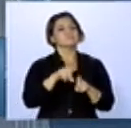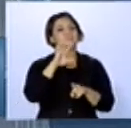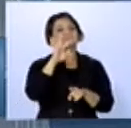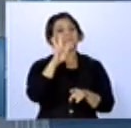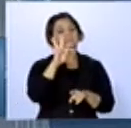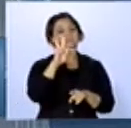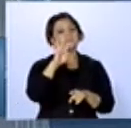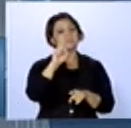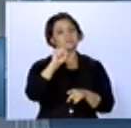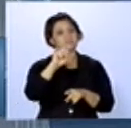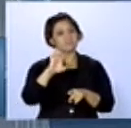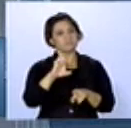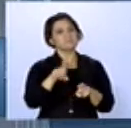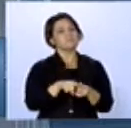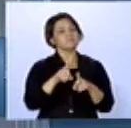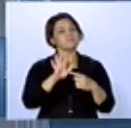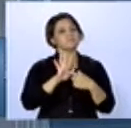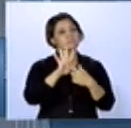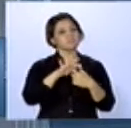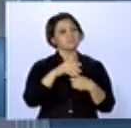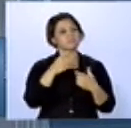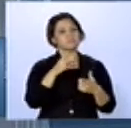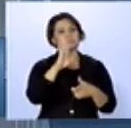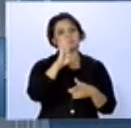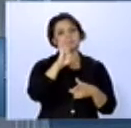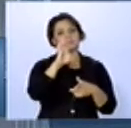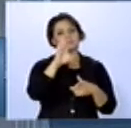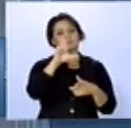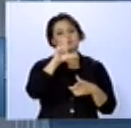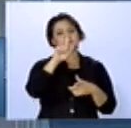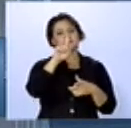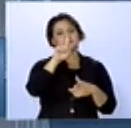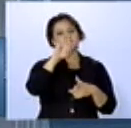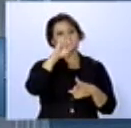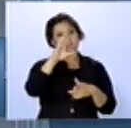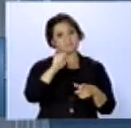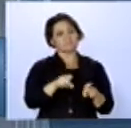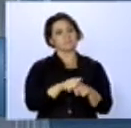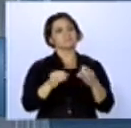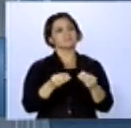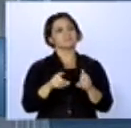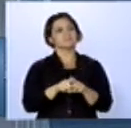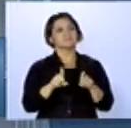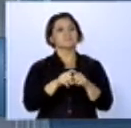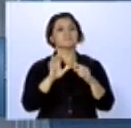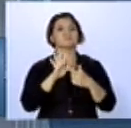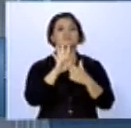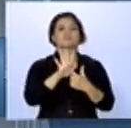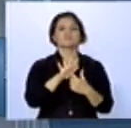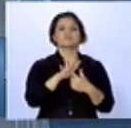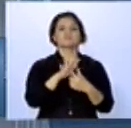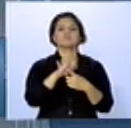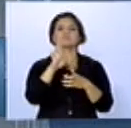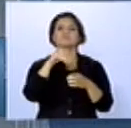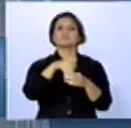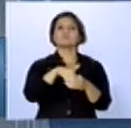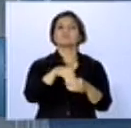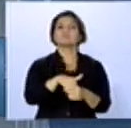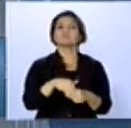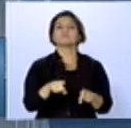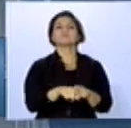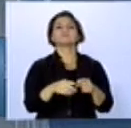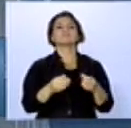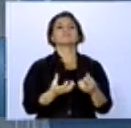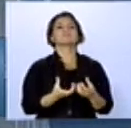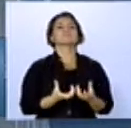é um muito interessante porque a Bélgica por exemplo o seu corpo que regula as eleições por exemplo ele